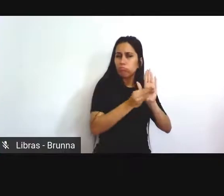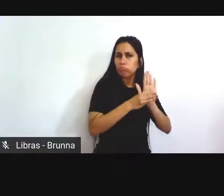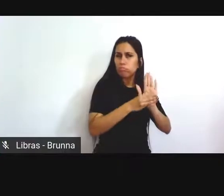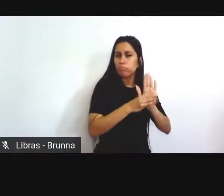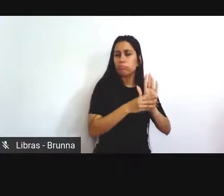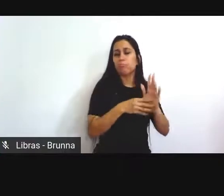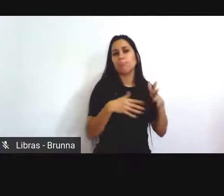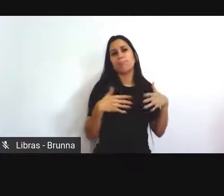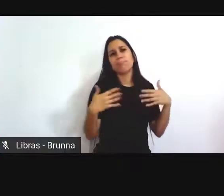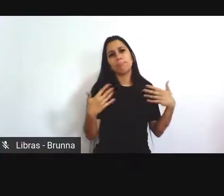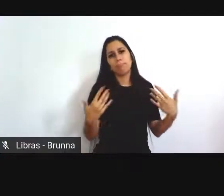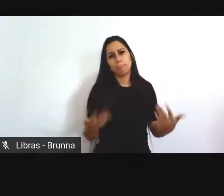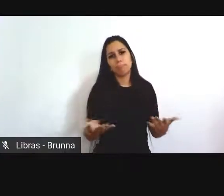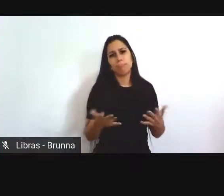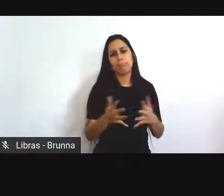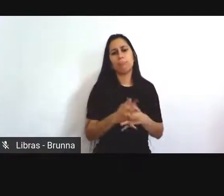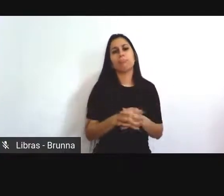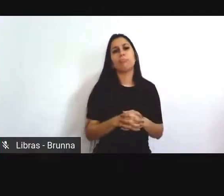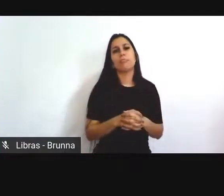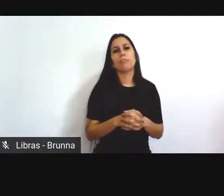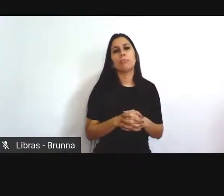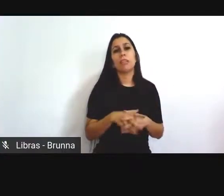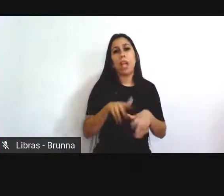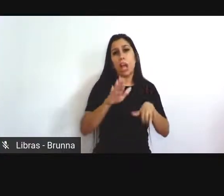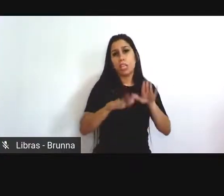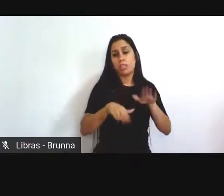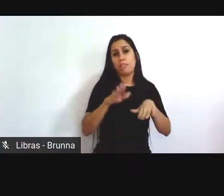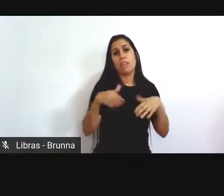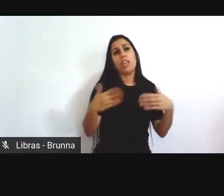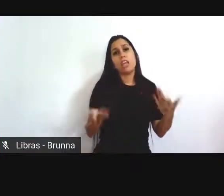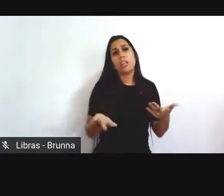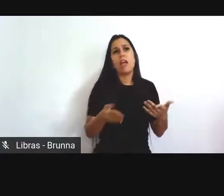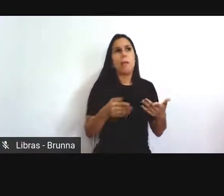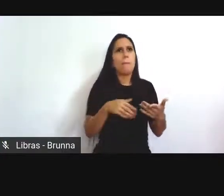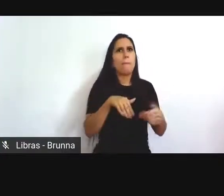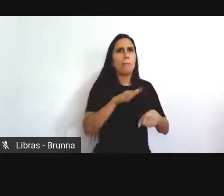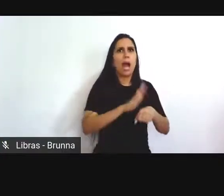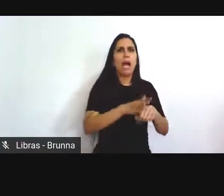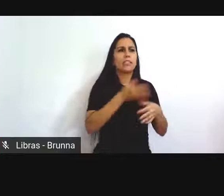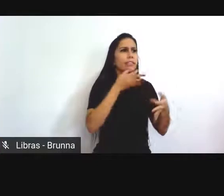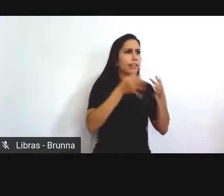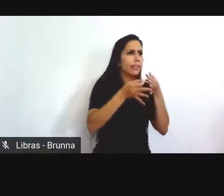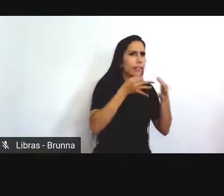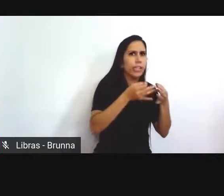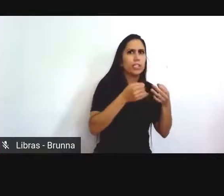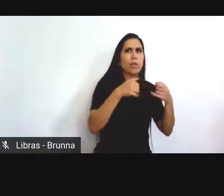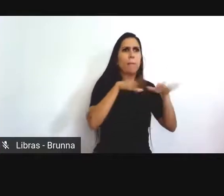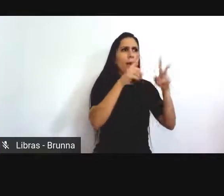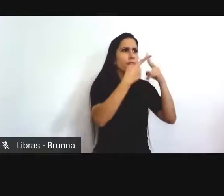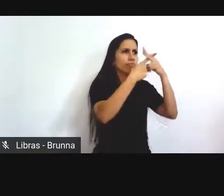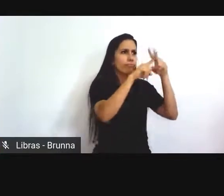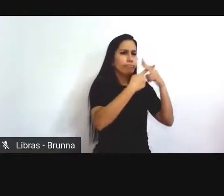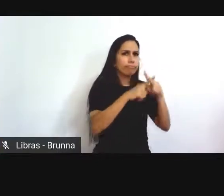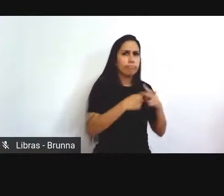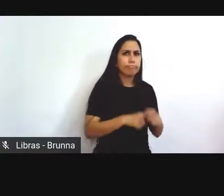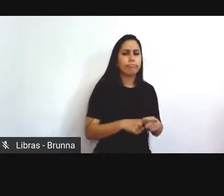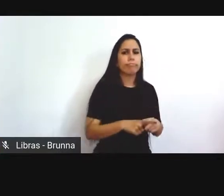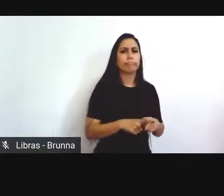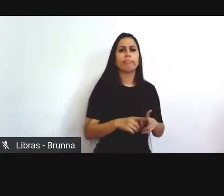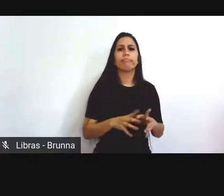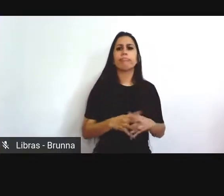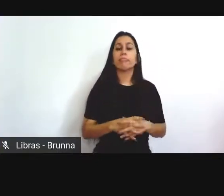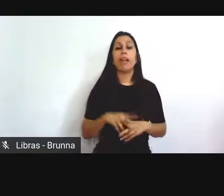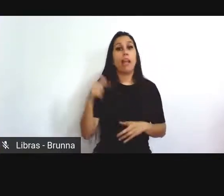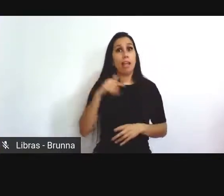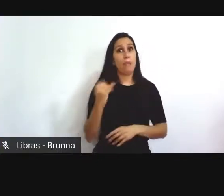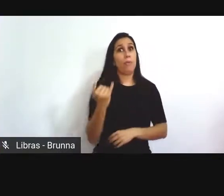ser certamente muito mais crítico, muito mais corrosivo às vezes, mas é